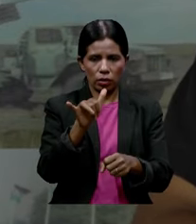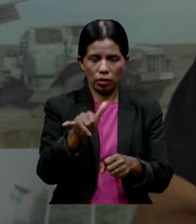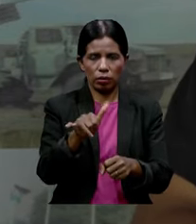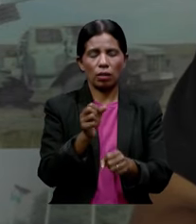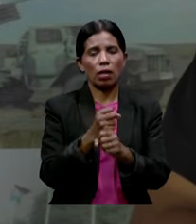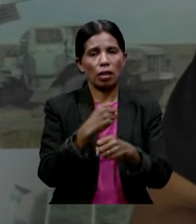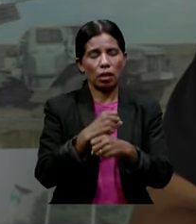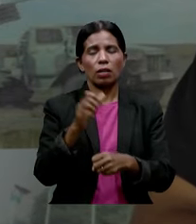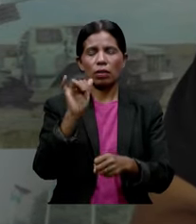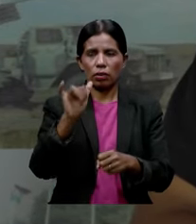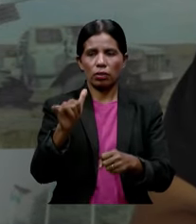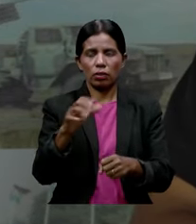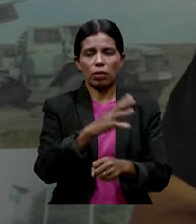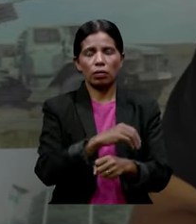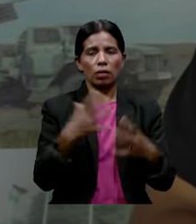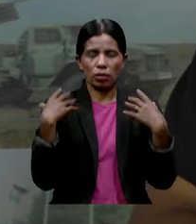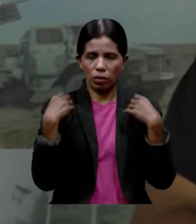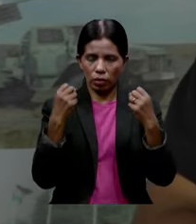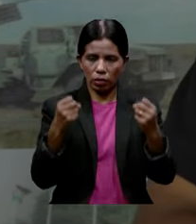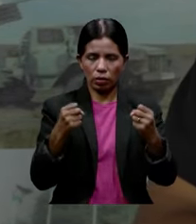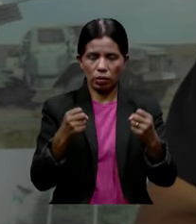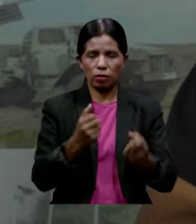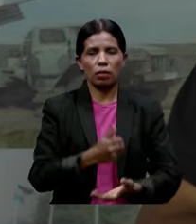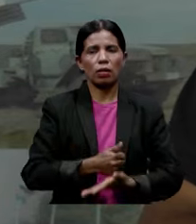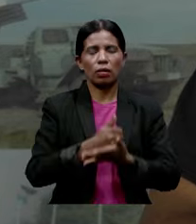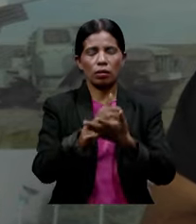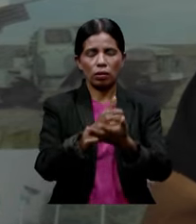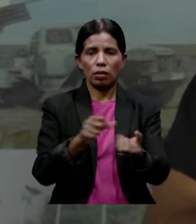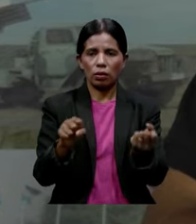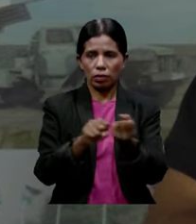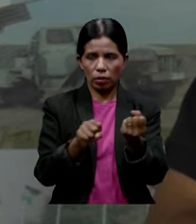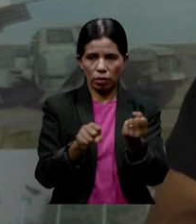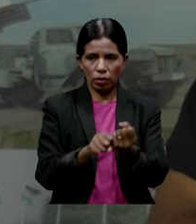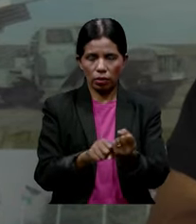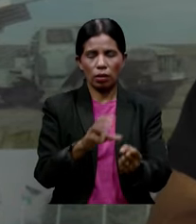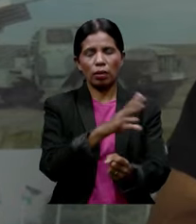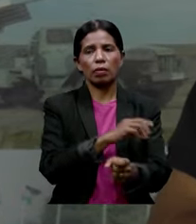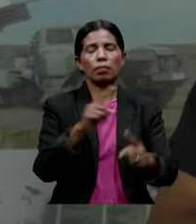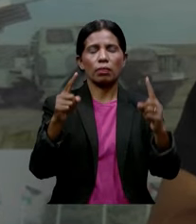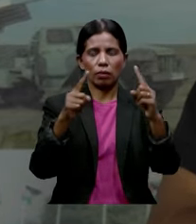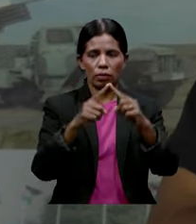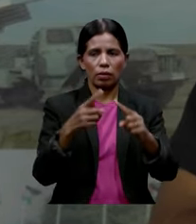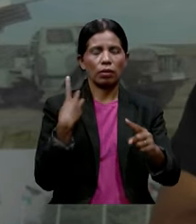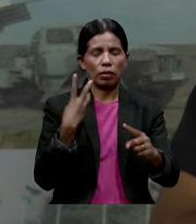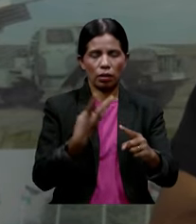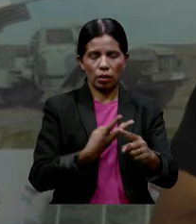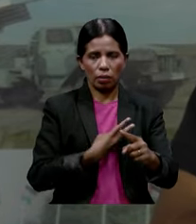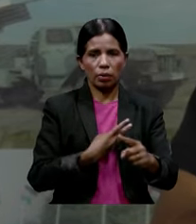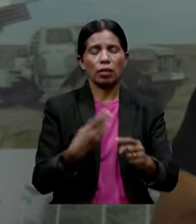consensus of strong solidarity and support for the issue of defending Western Sahara